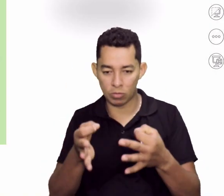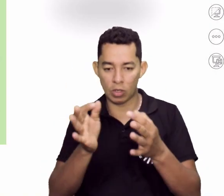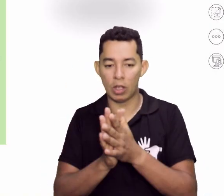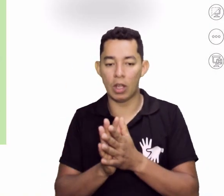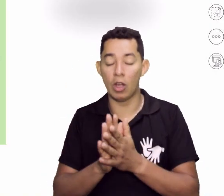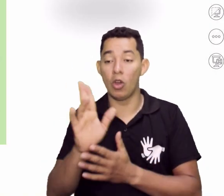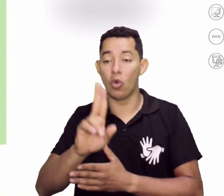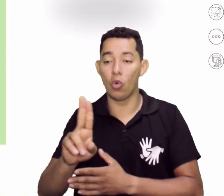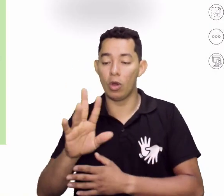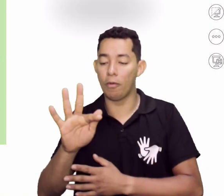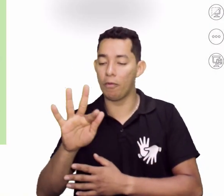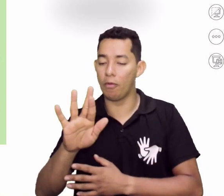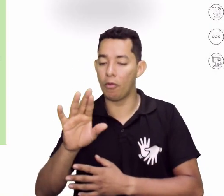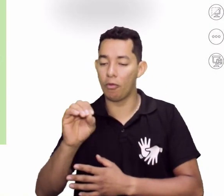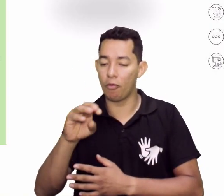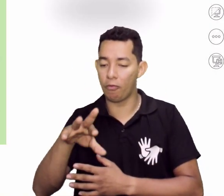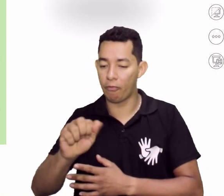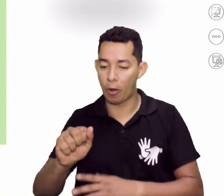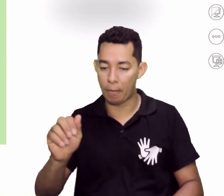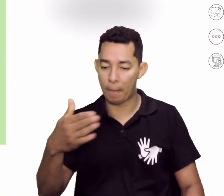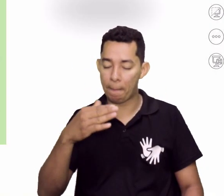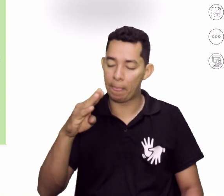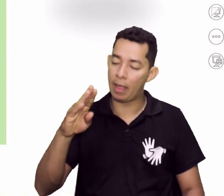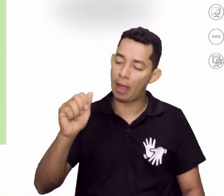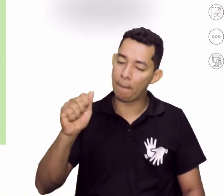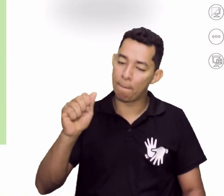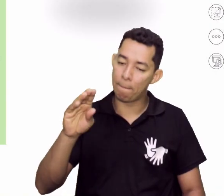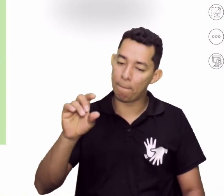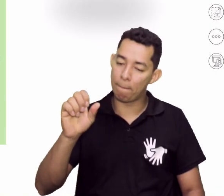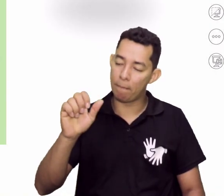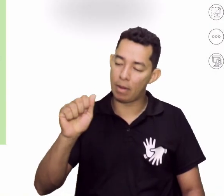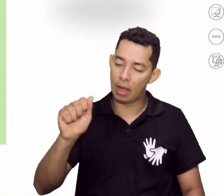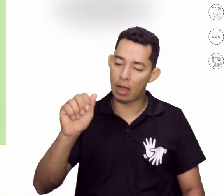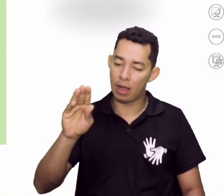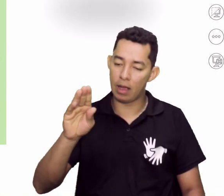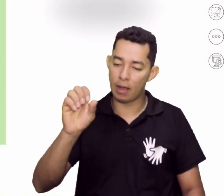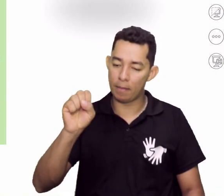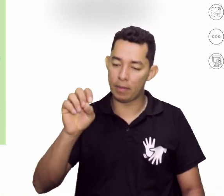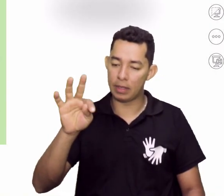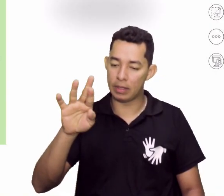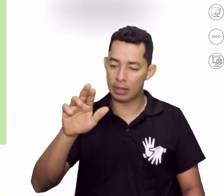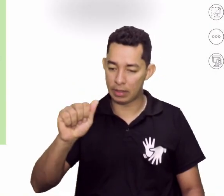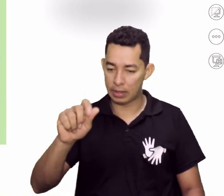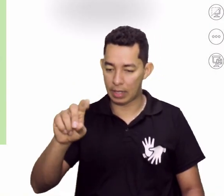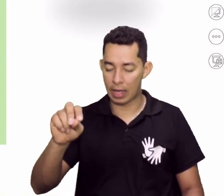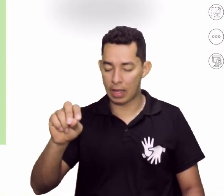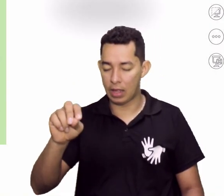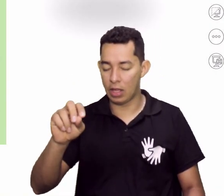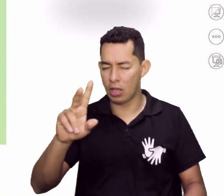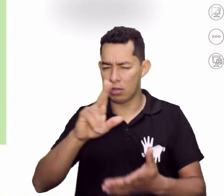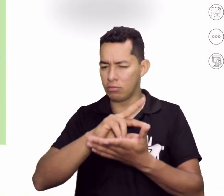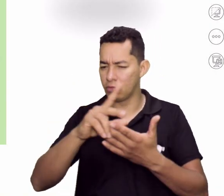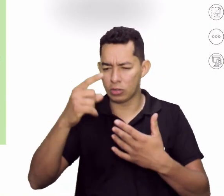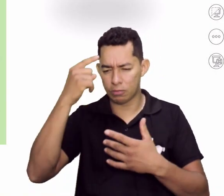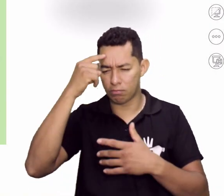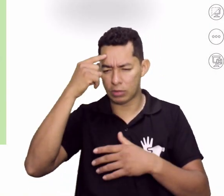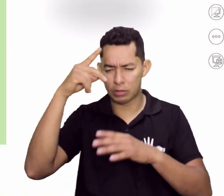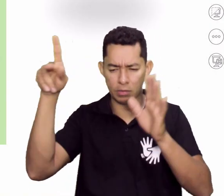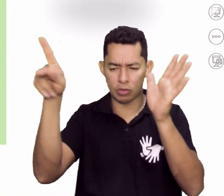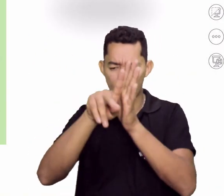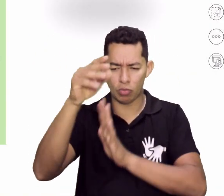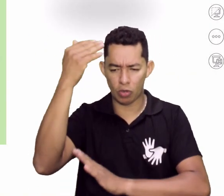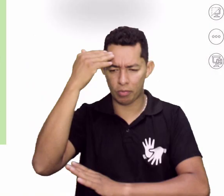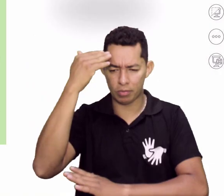formas que não se parecem com nada que a gente tem no mundo real, né? É coisa do pensamento dele,